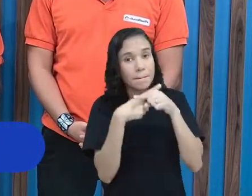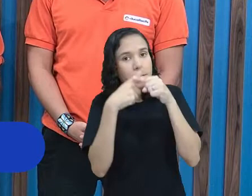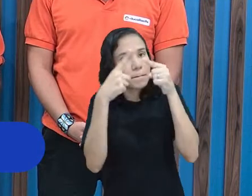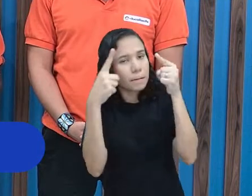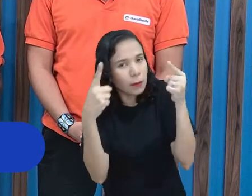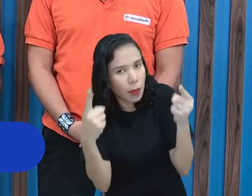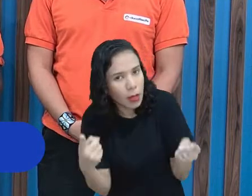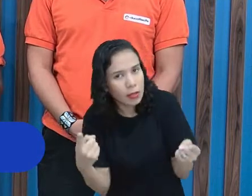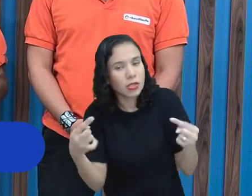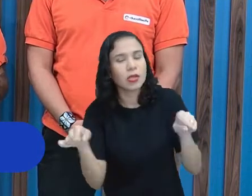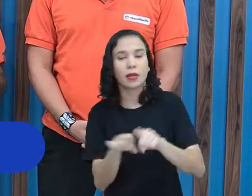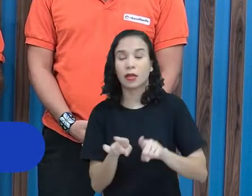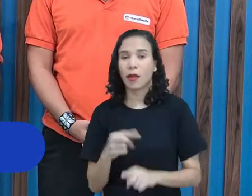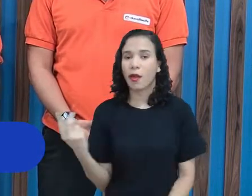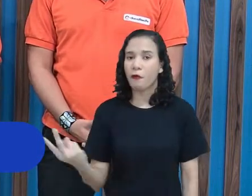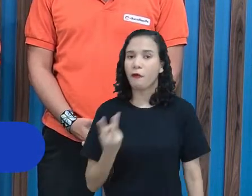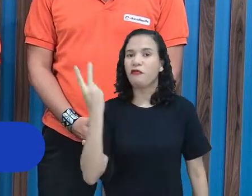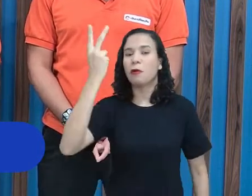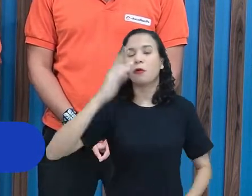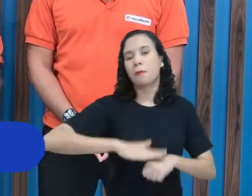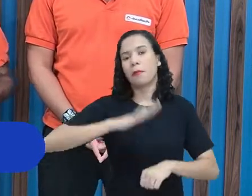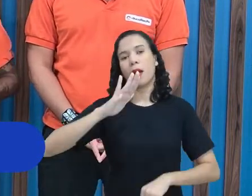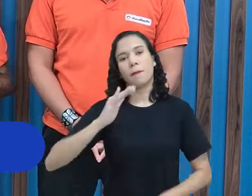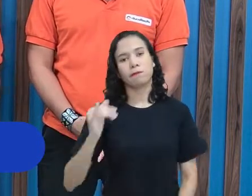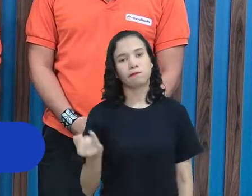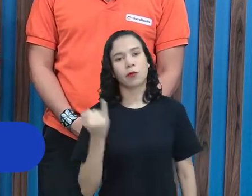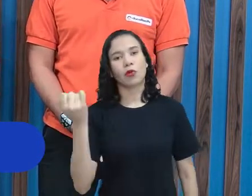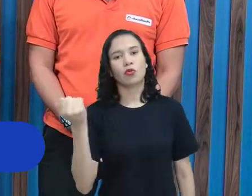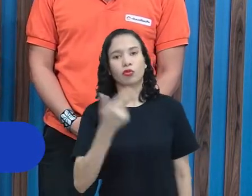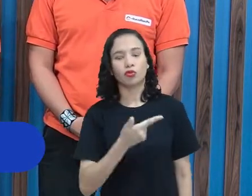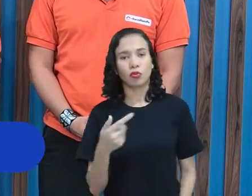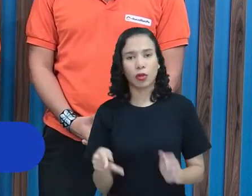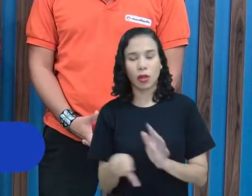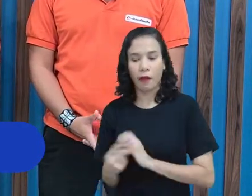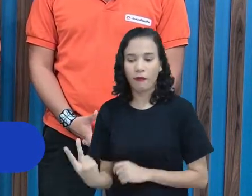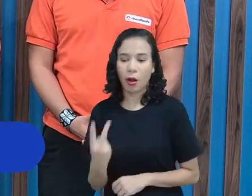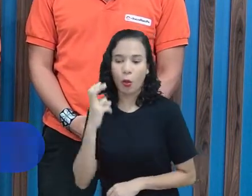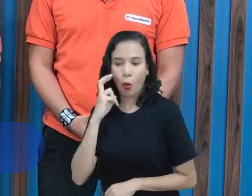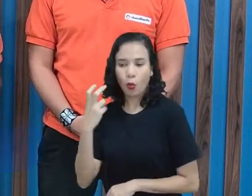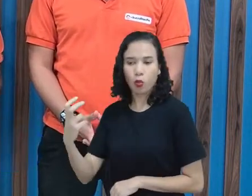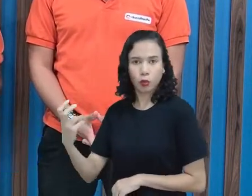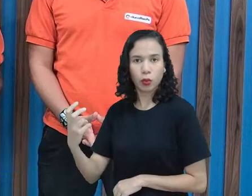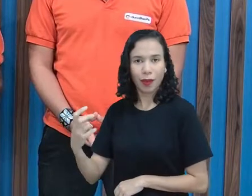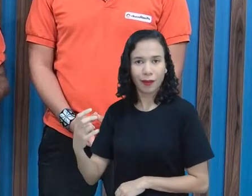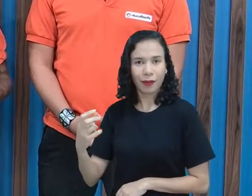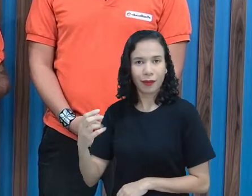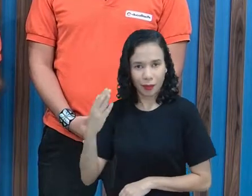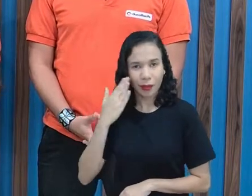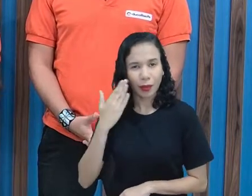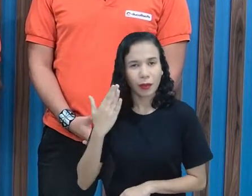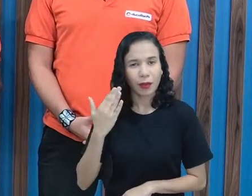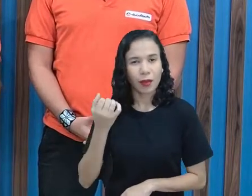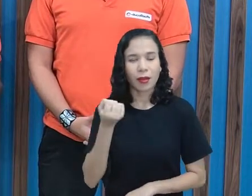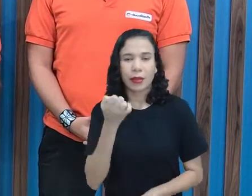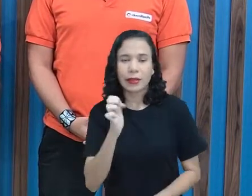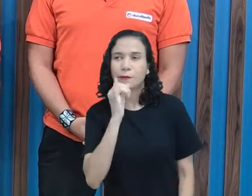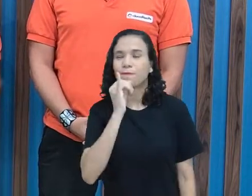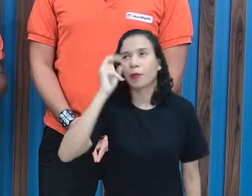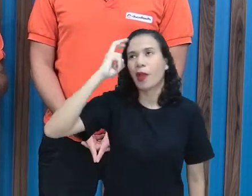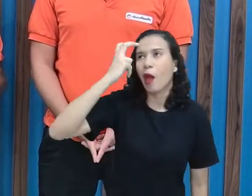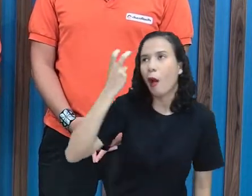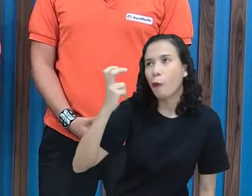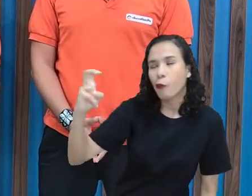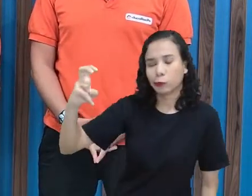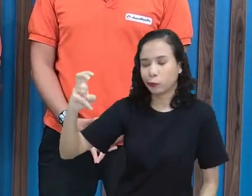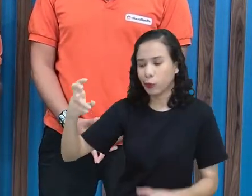Mas tem valores muito maiores do que certos valores culturais. Então, se aquele valor cultural